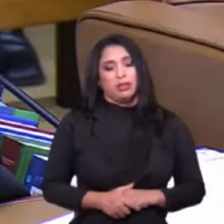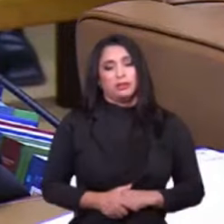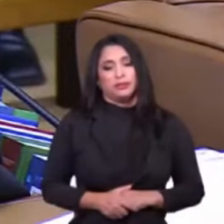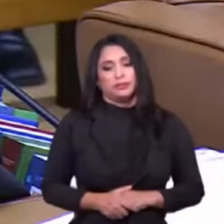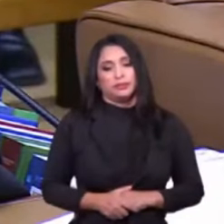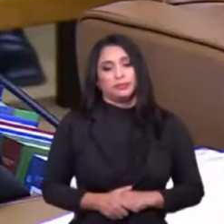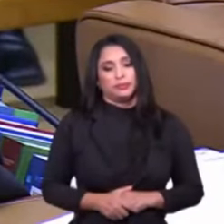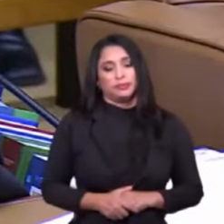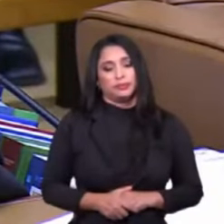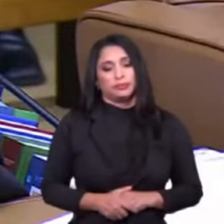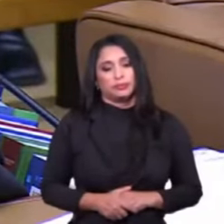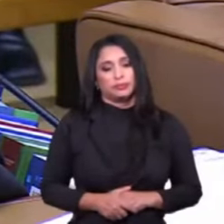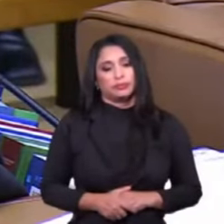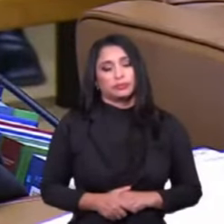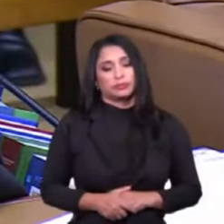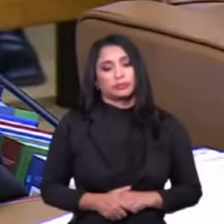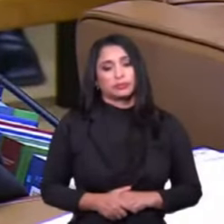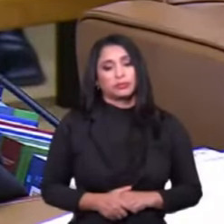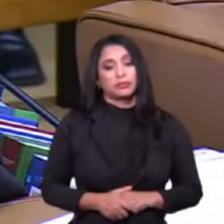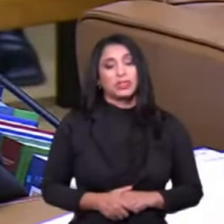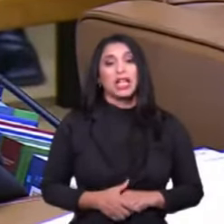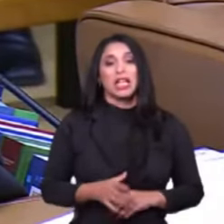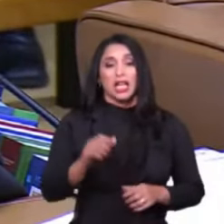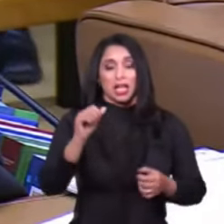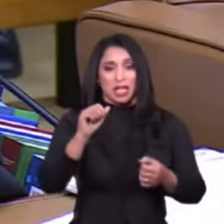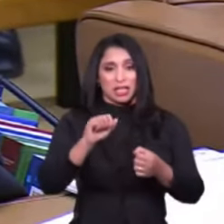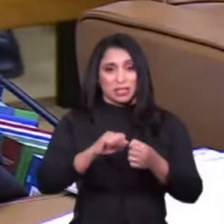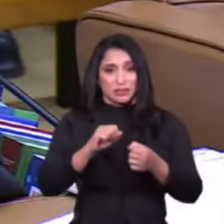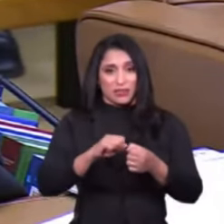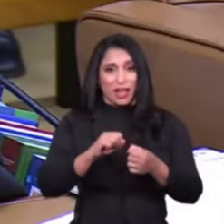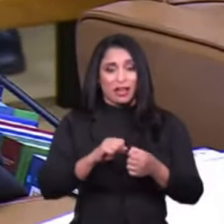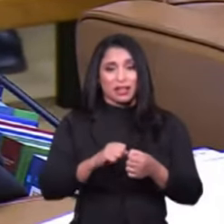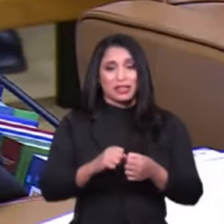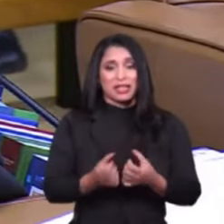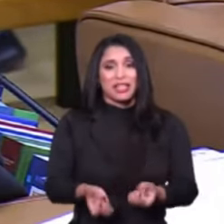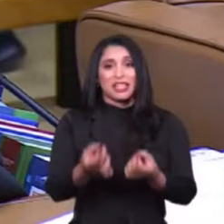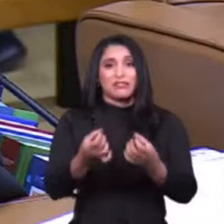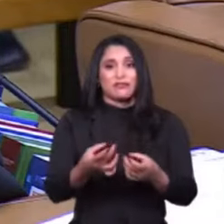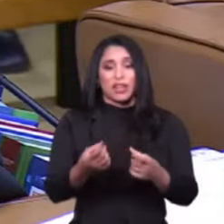produzem e vendem o produto de forma ilegal.